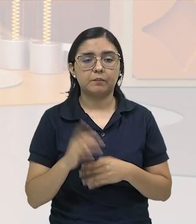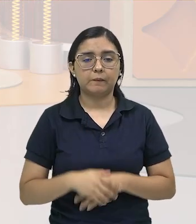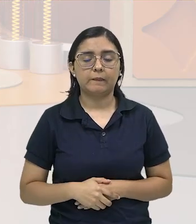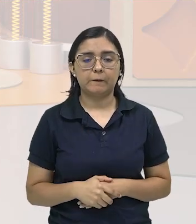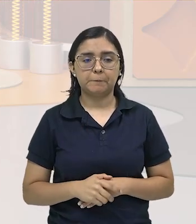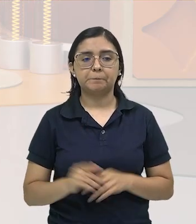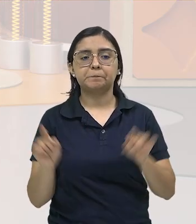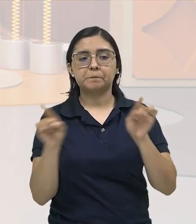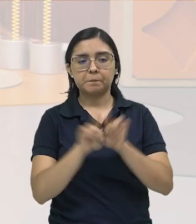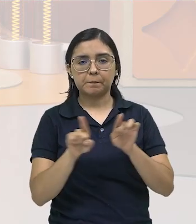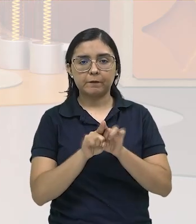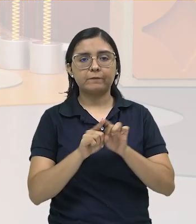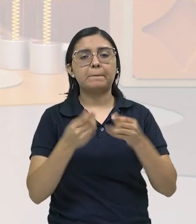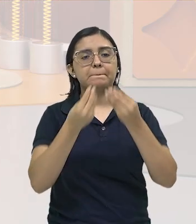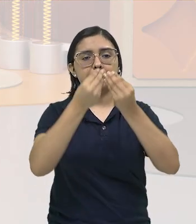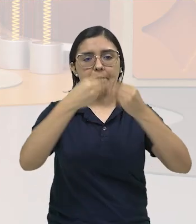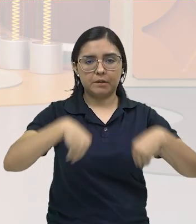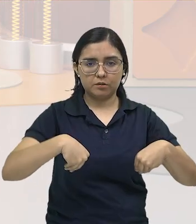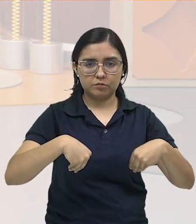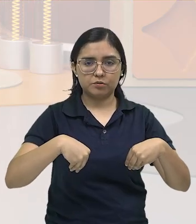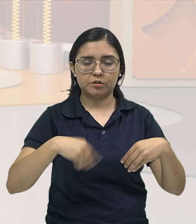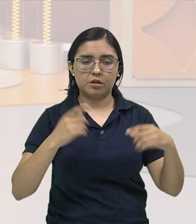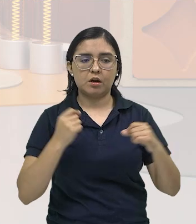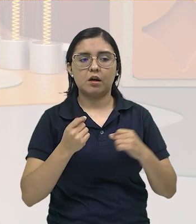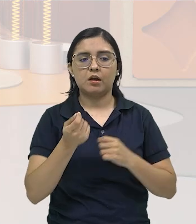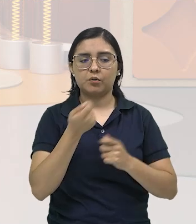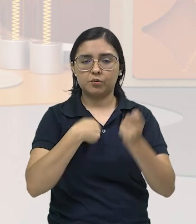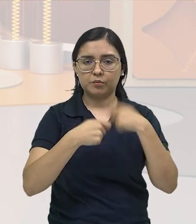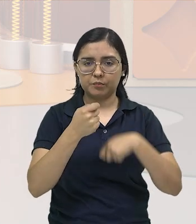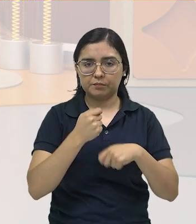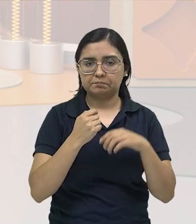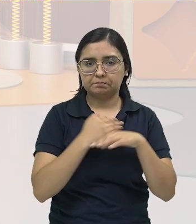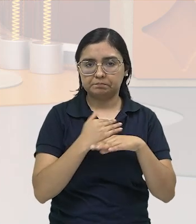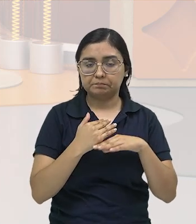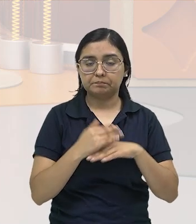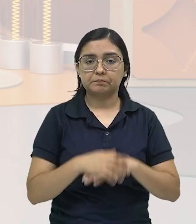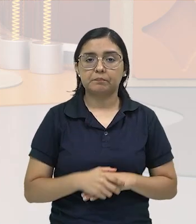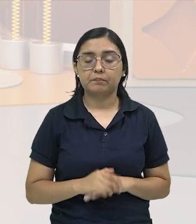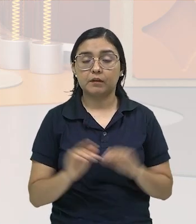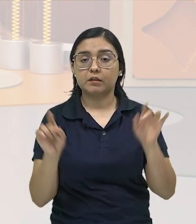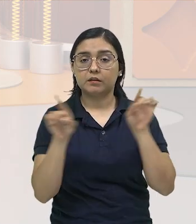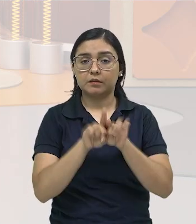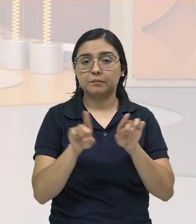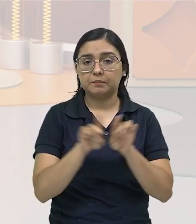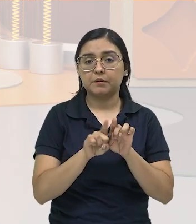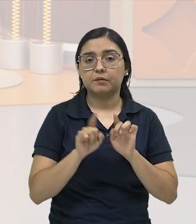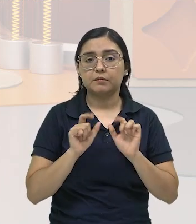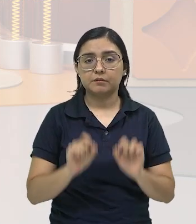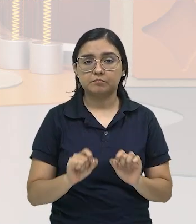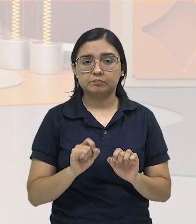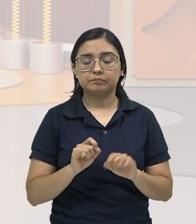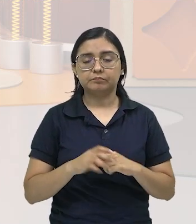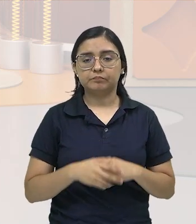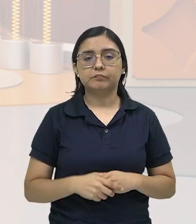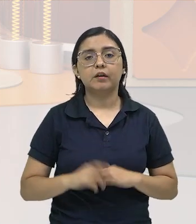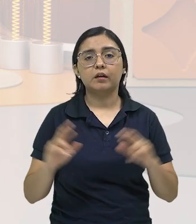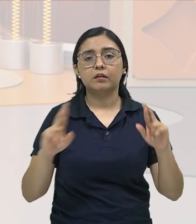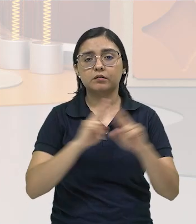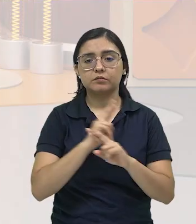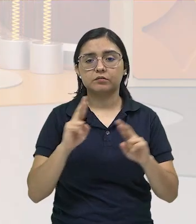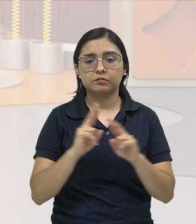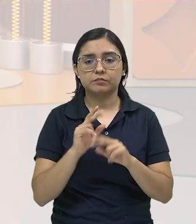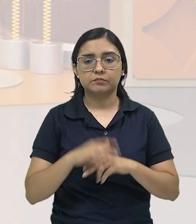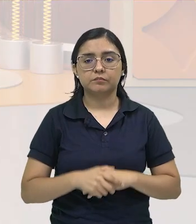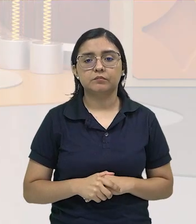quebrar a economia da metrópole, certinho? E isso também tem tudo a ver com o